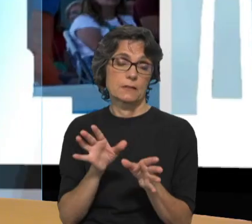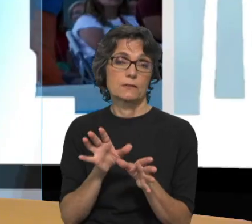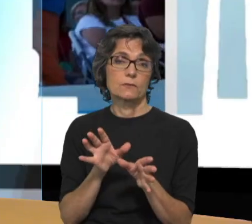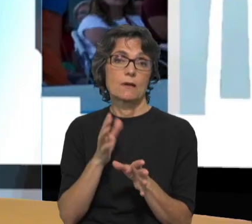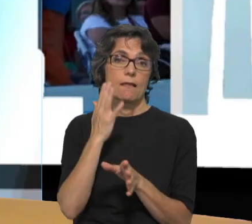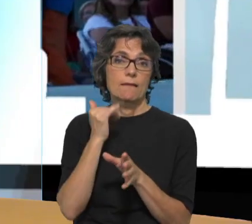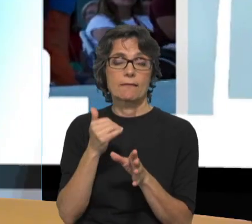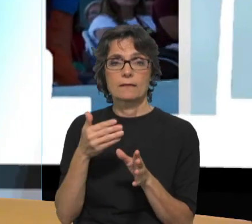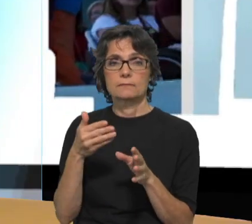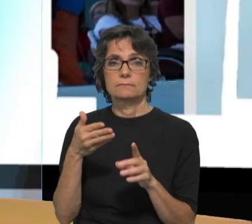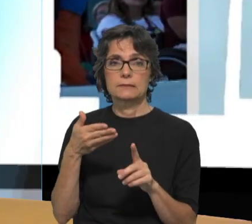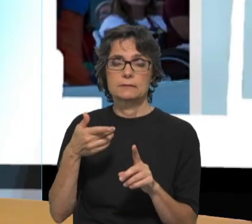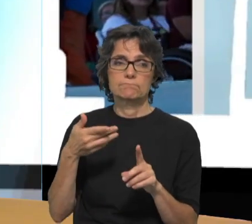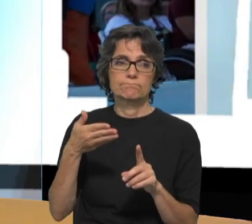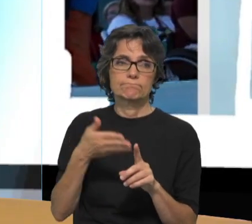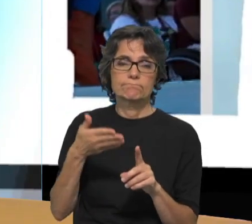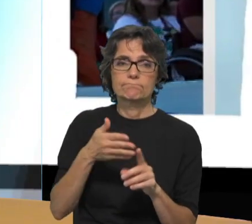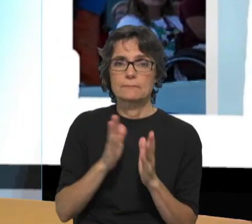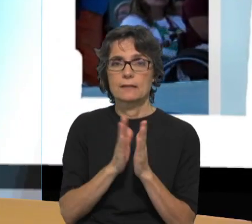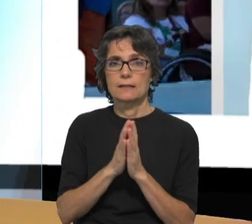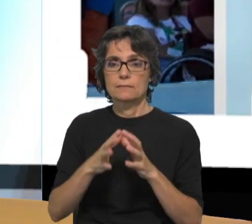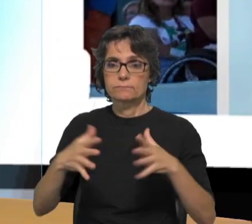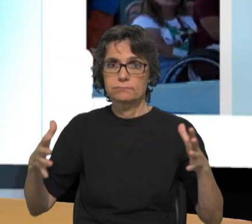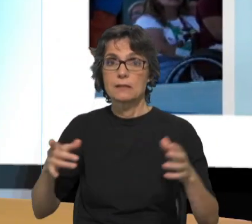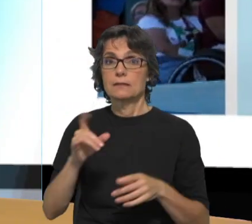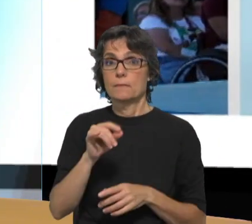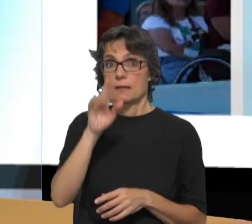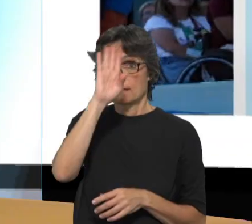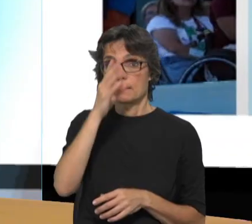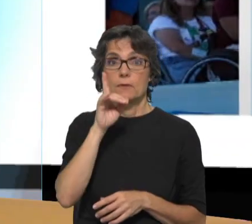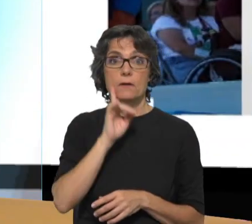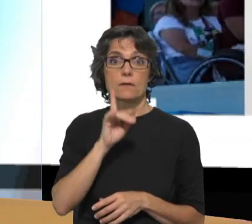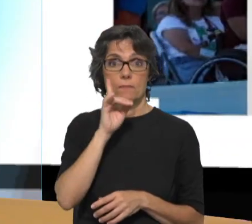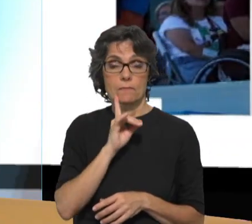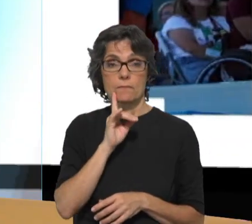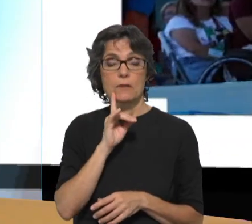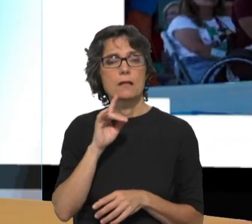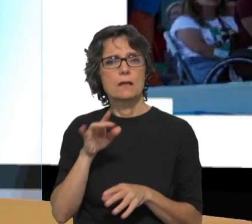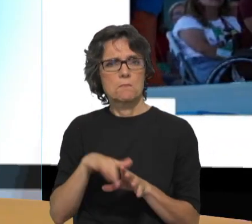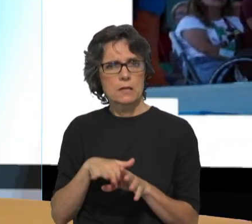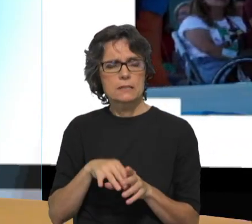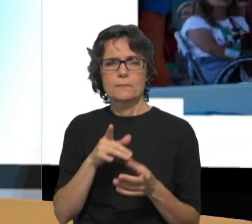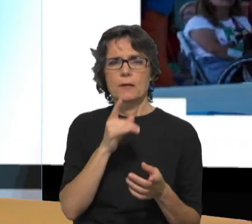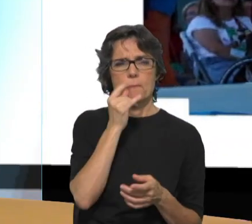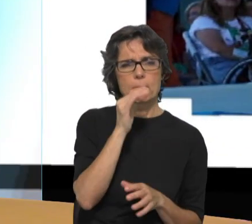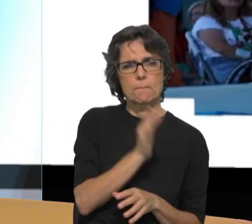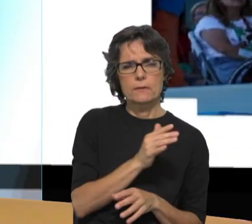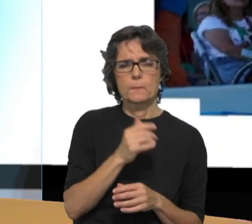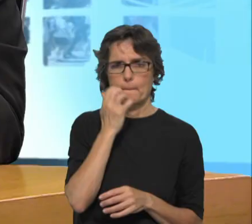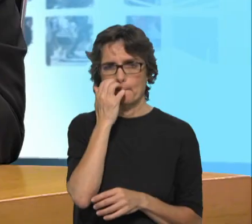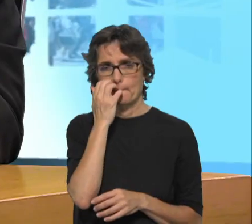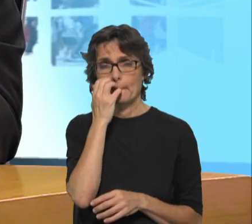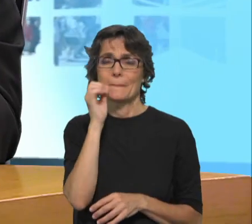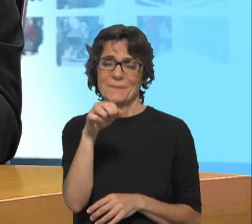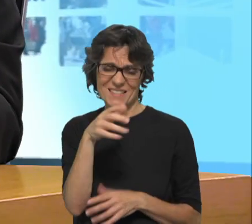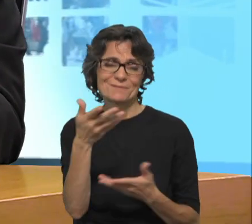participantes nesta realidade eclesial, uma vez que uma parte feminina é muito presente e uma parte masculina é mais ausente também? Sem dúvida, sem dúvida. Somos